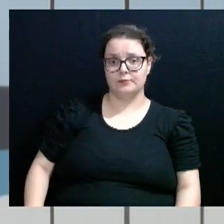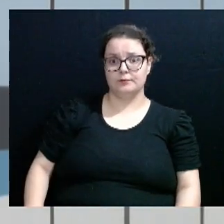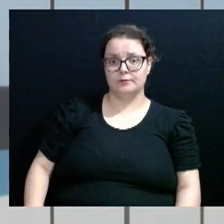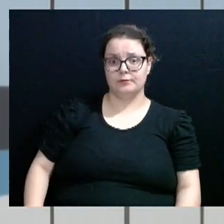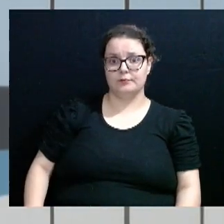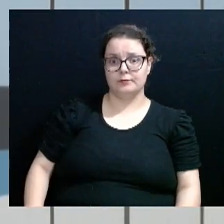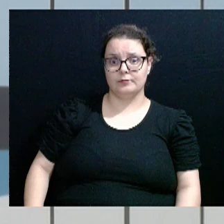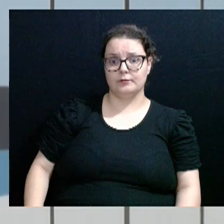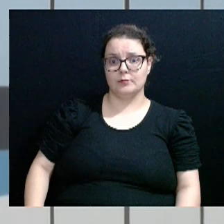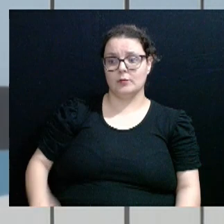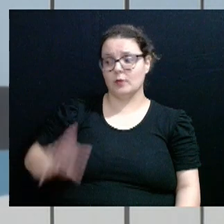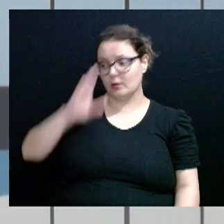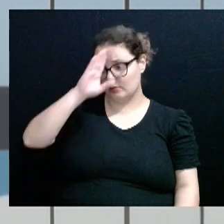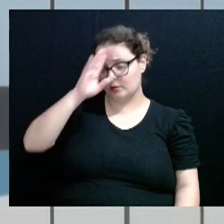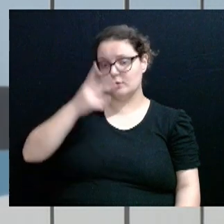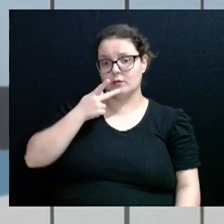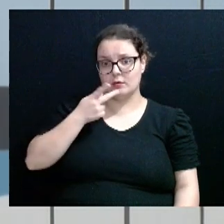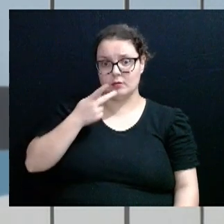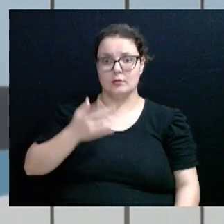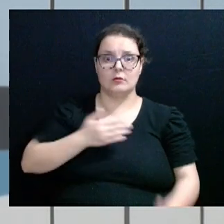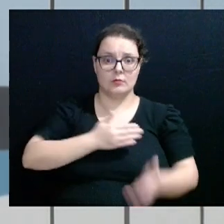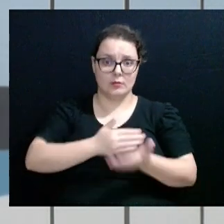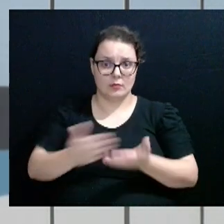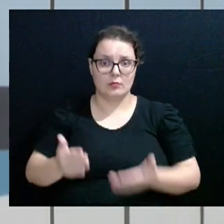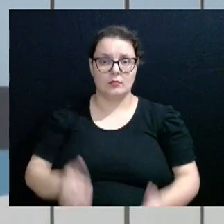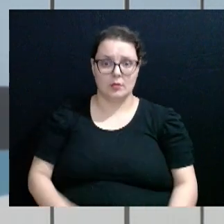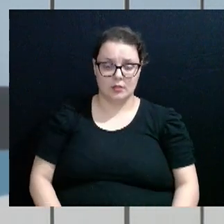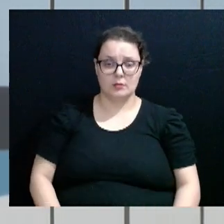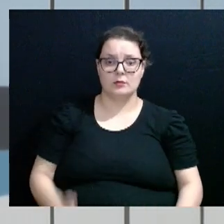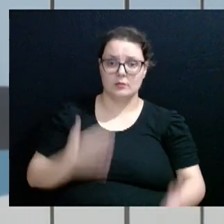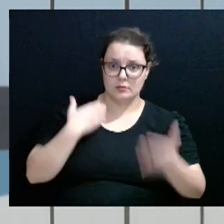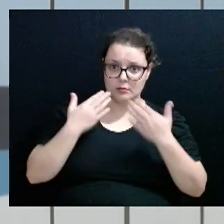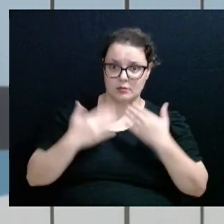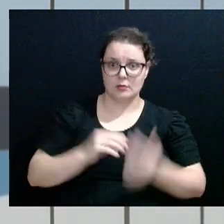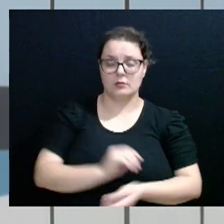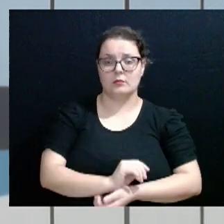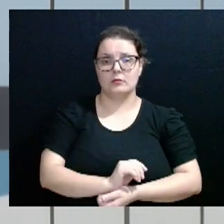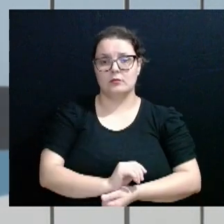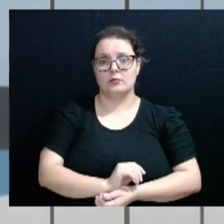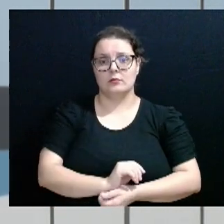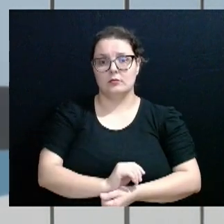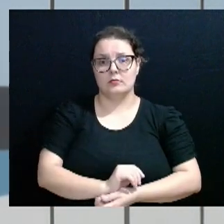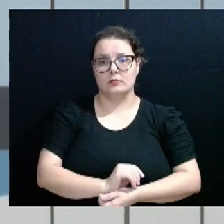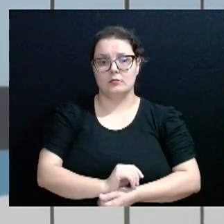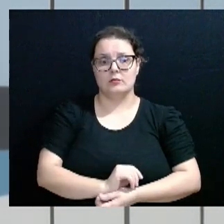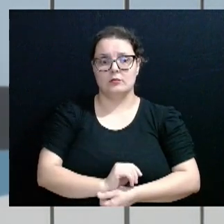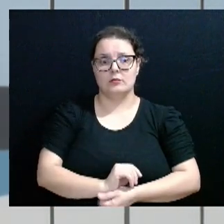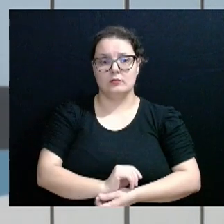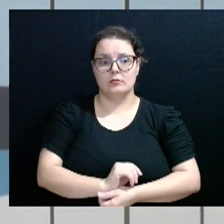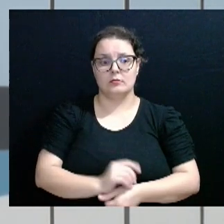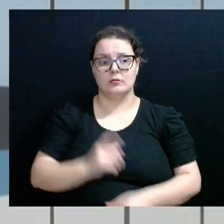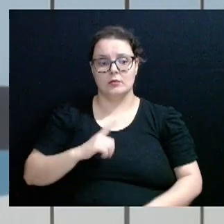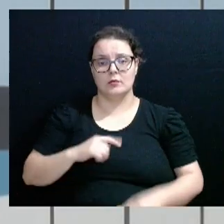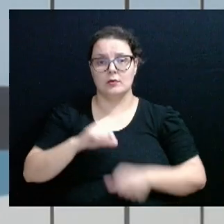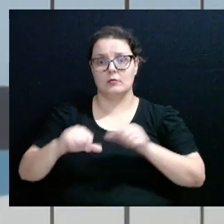falou no começo da conversa, tem uma mudança, mas a gente tem